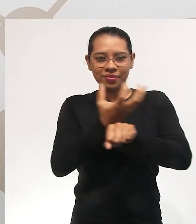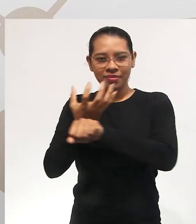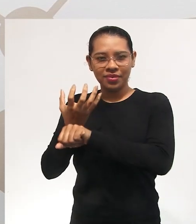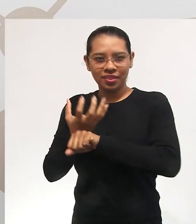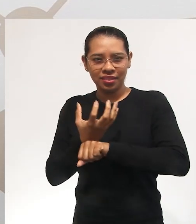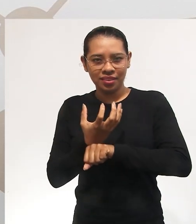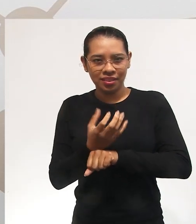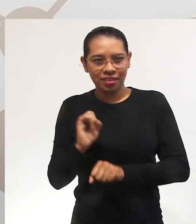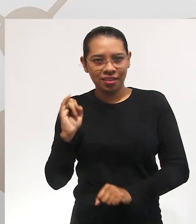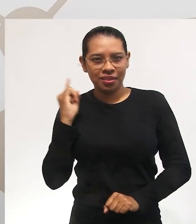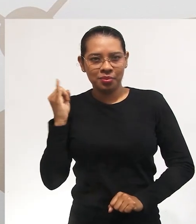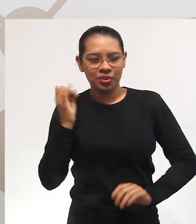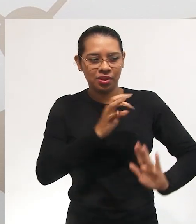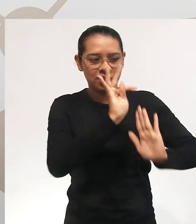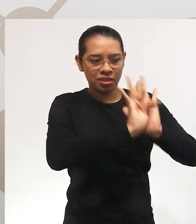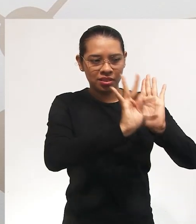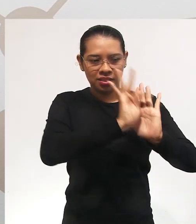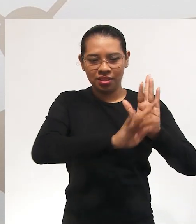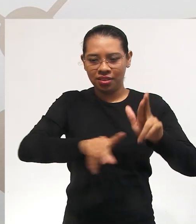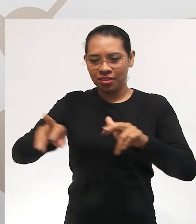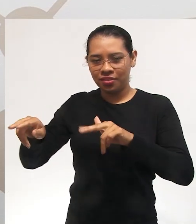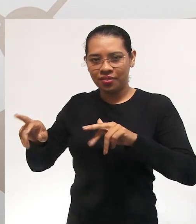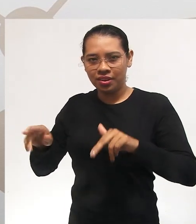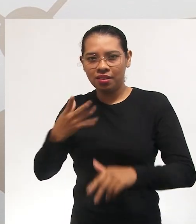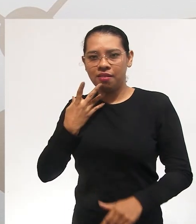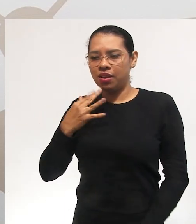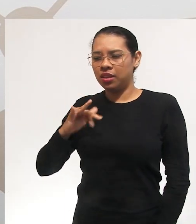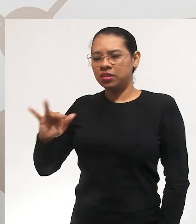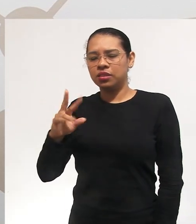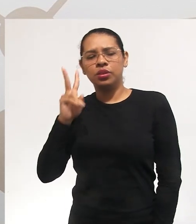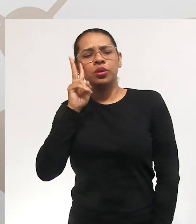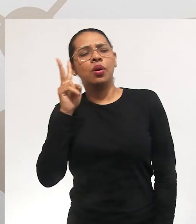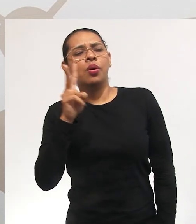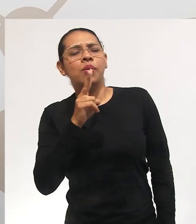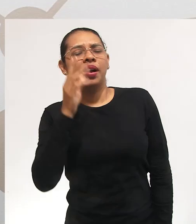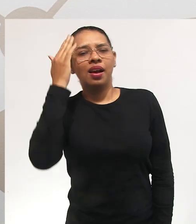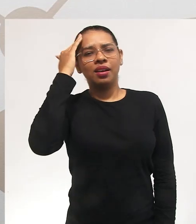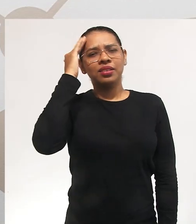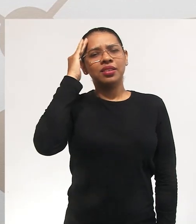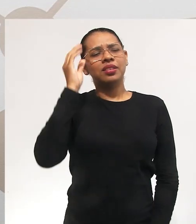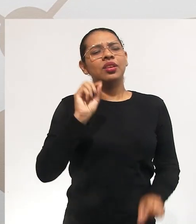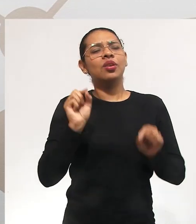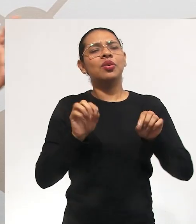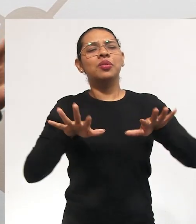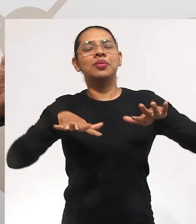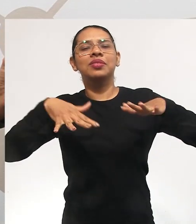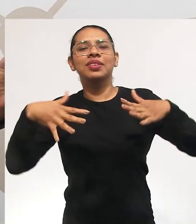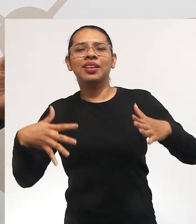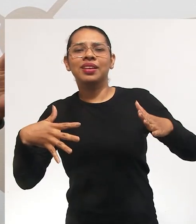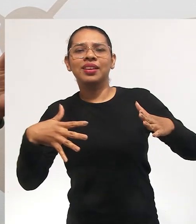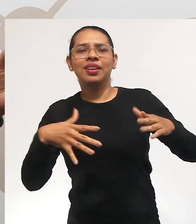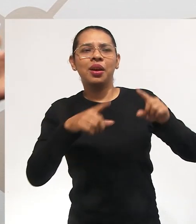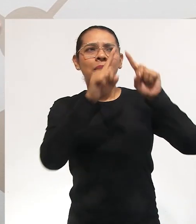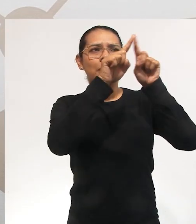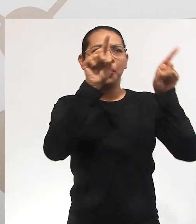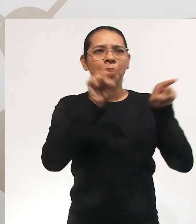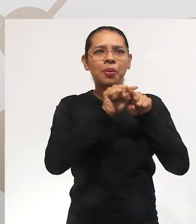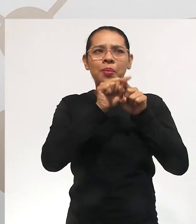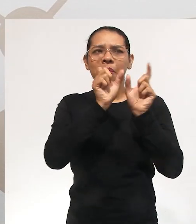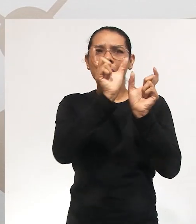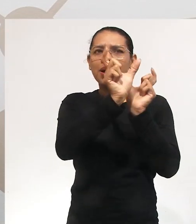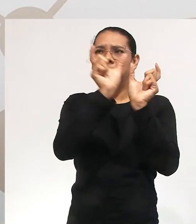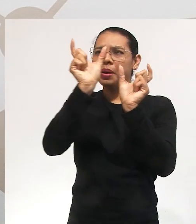pequenos. Sim. Trazer os diferentes textos e ele lê lá uma charge que tem o pessoal da Turma da Mônica. Mas o que